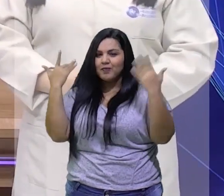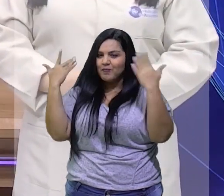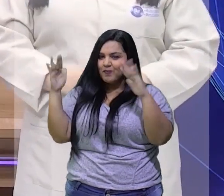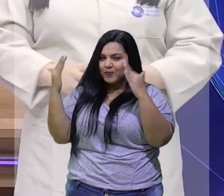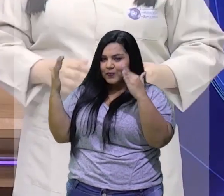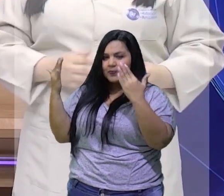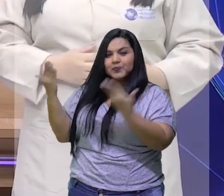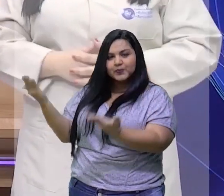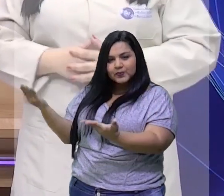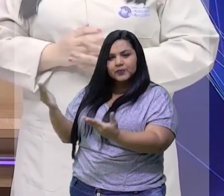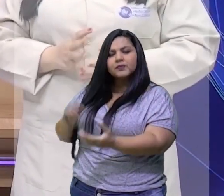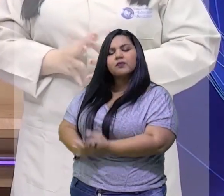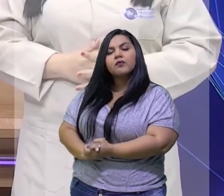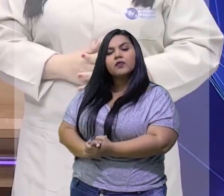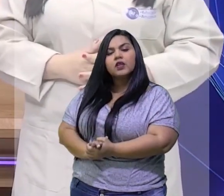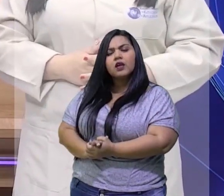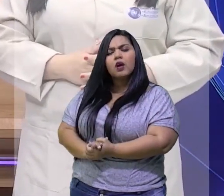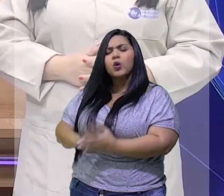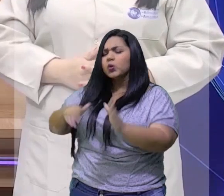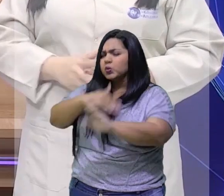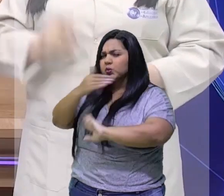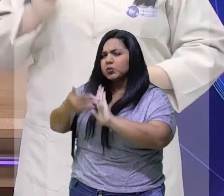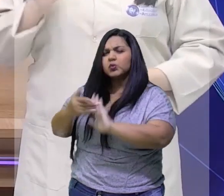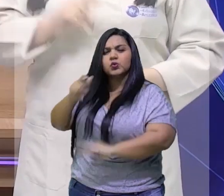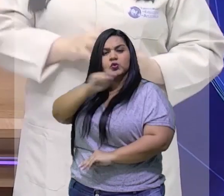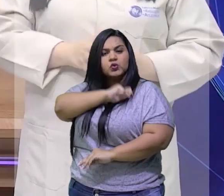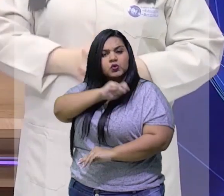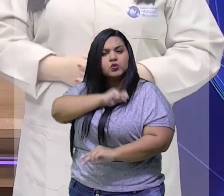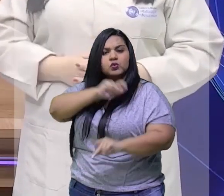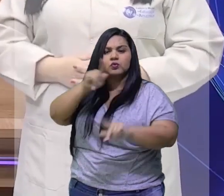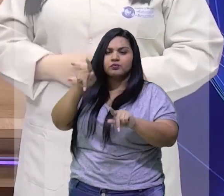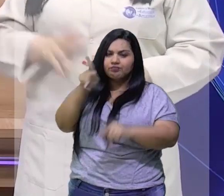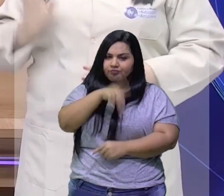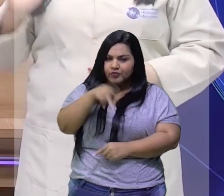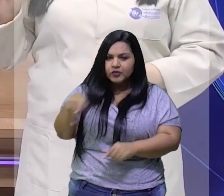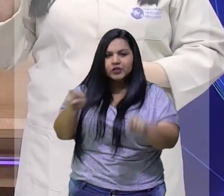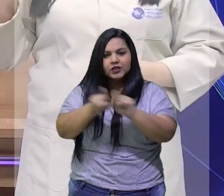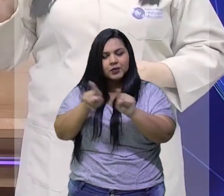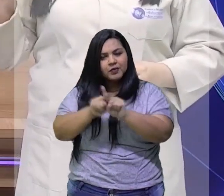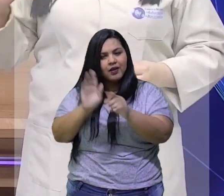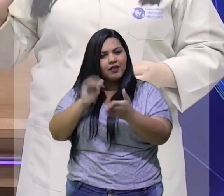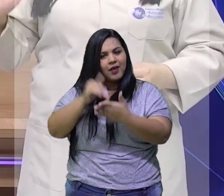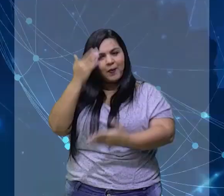Obrigada. Boa noite, professora Andresa, todos os alunos e os professores. E até amanhã.